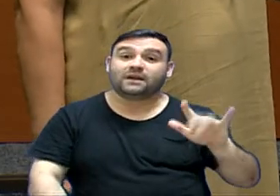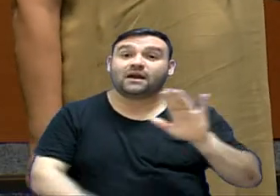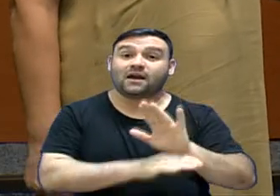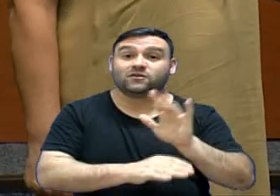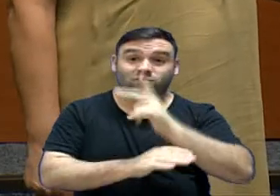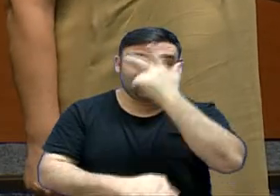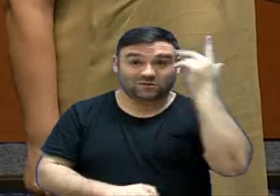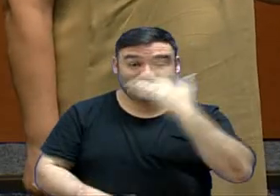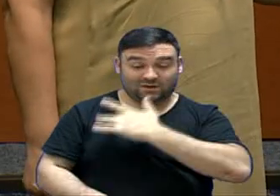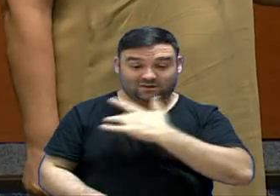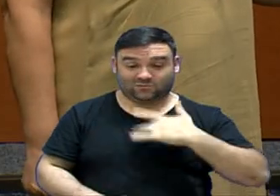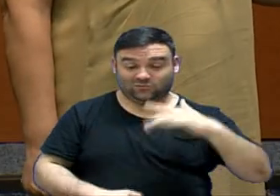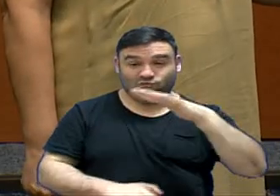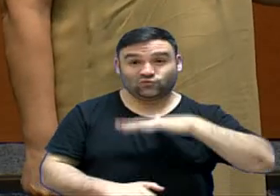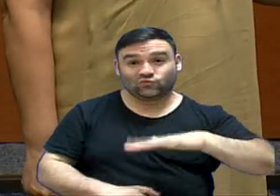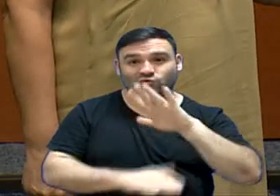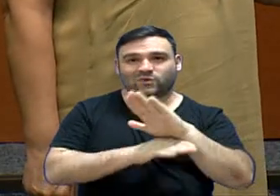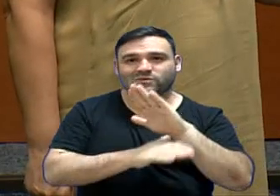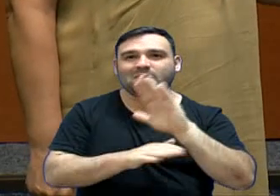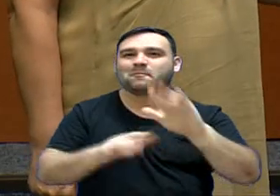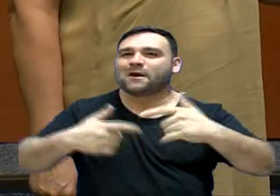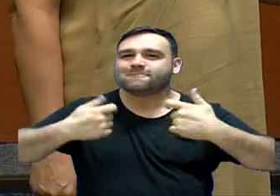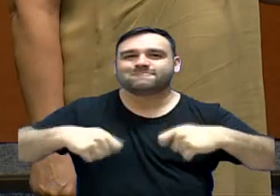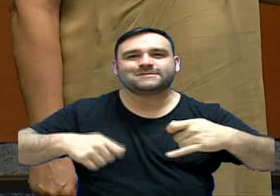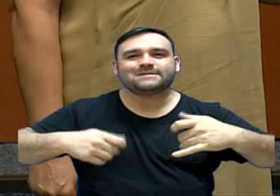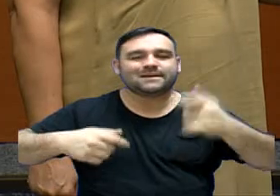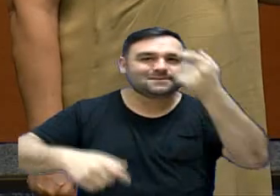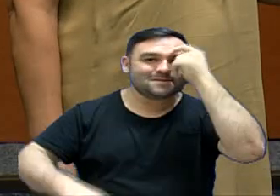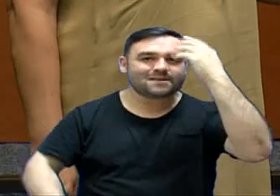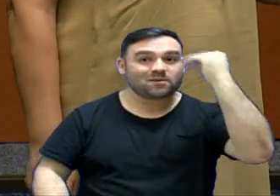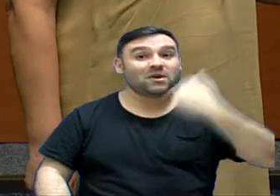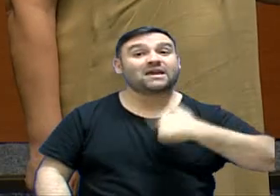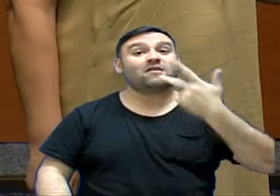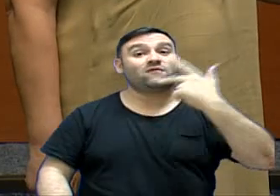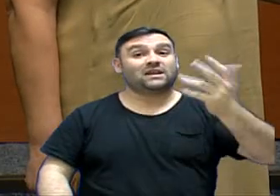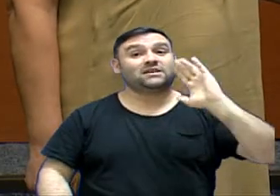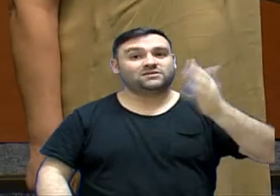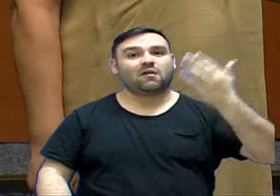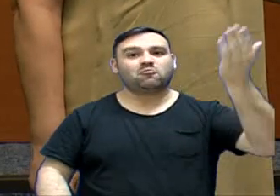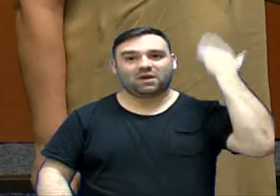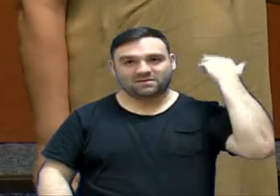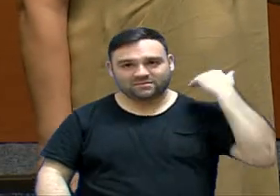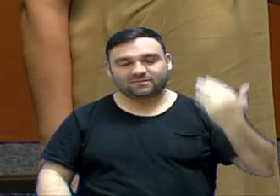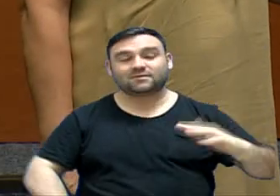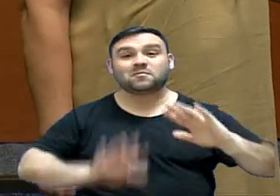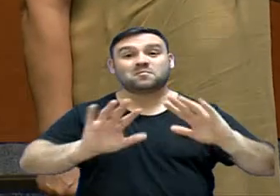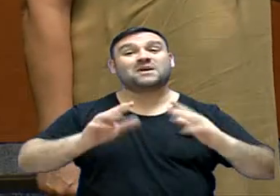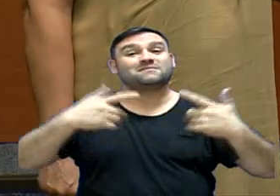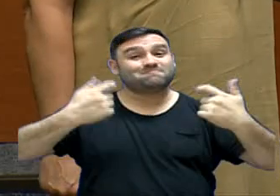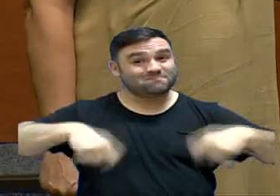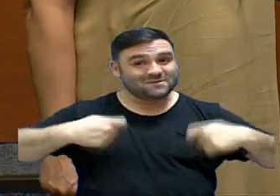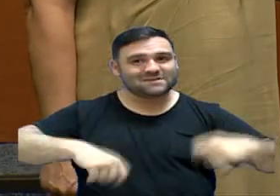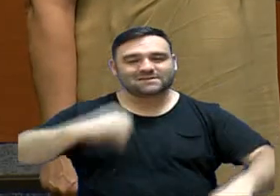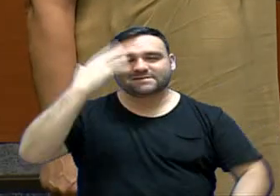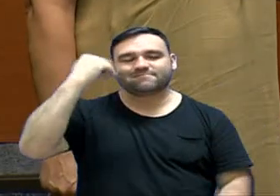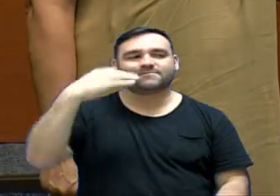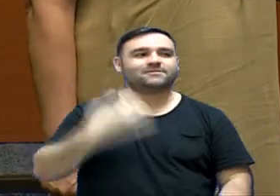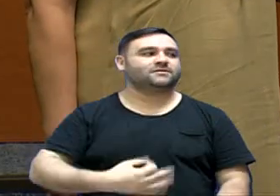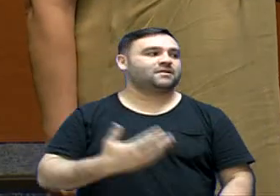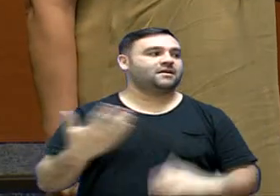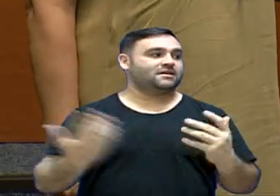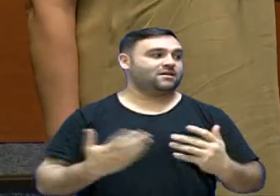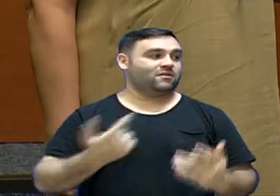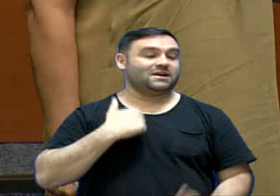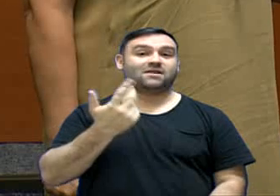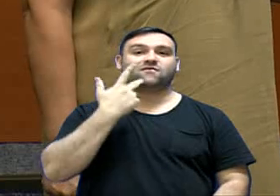povo sorocabano, mas o senhor precisa ter essa consciência, porque eu já falei em outra ocasião, mas o senhor precisa ter essa consciência, e agora, na